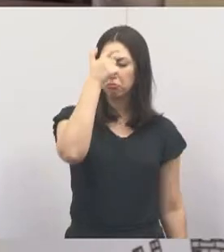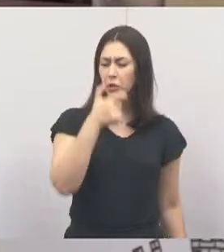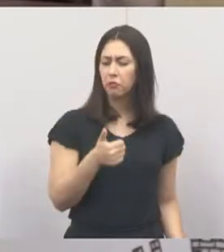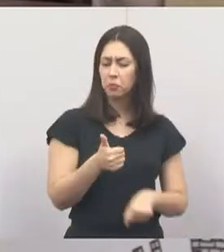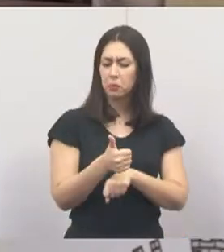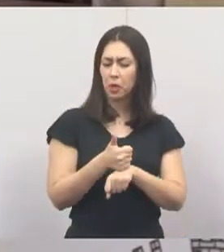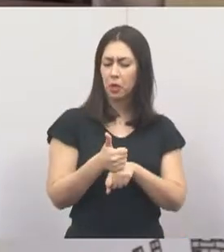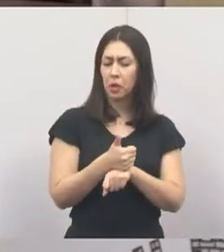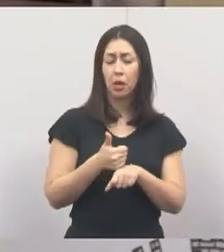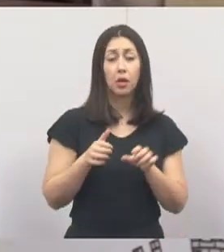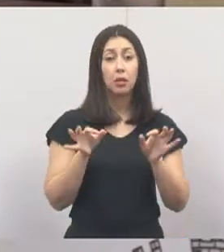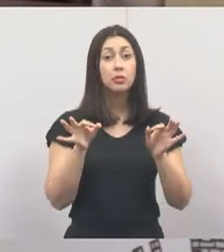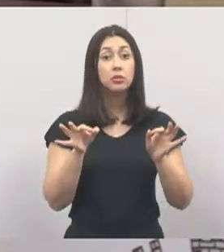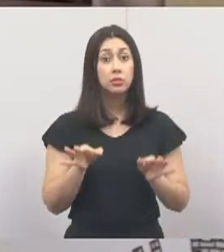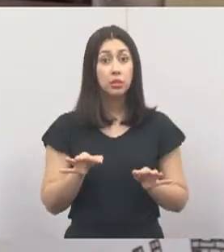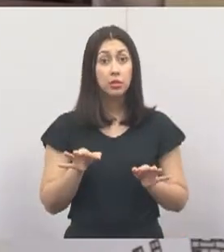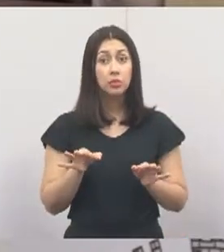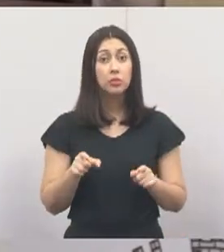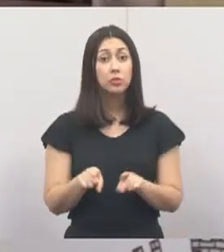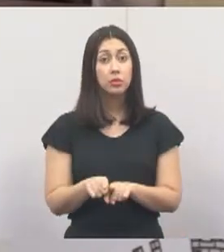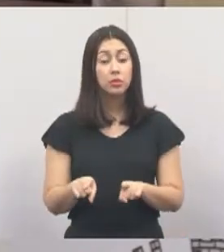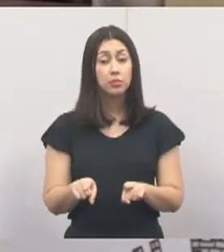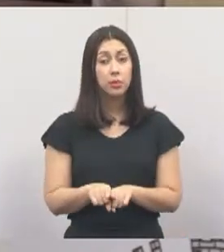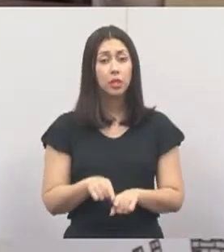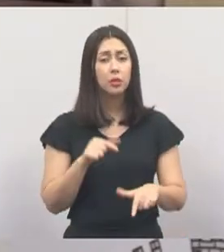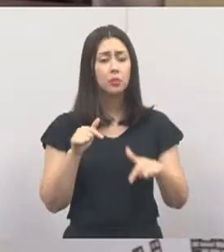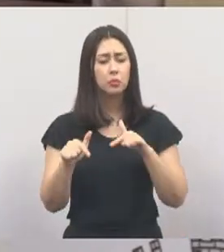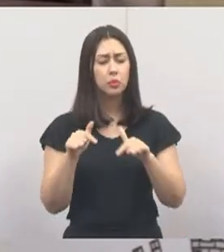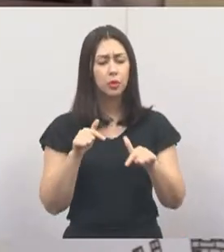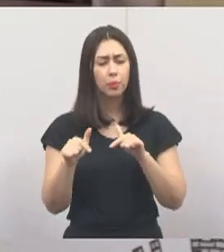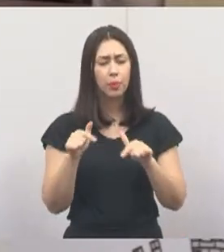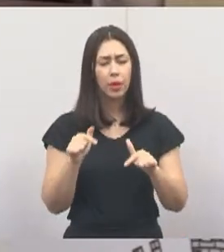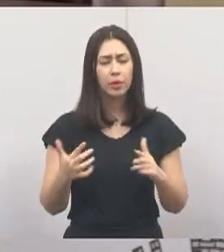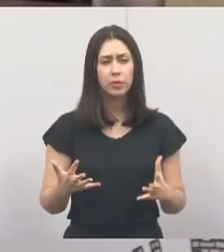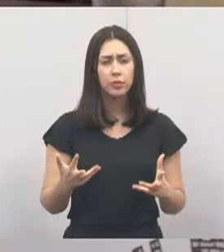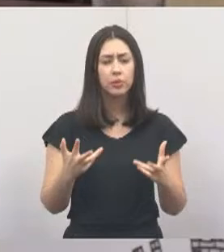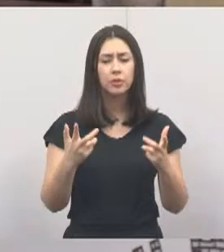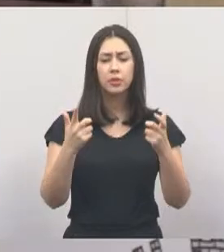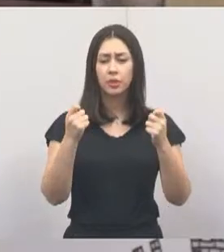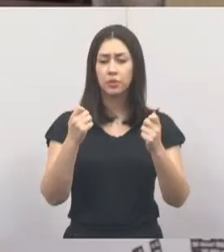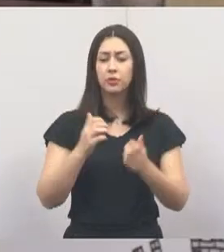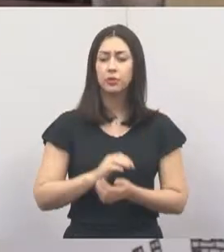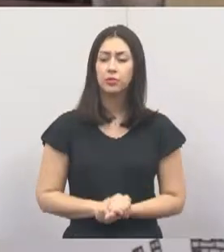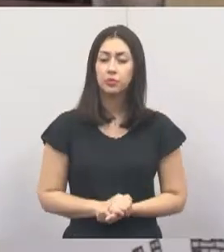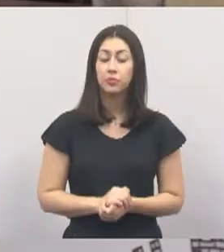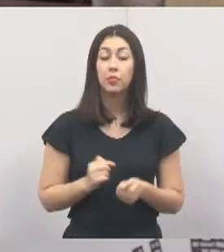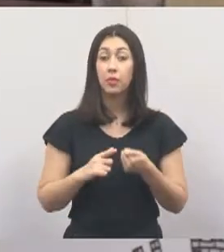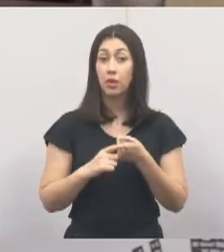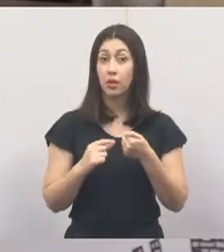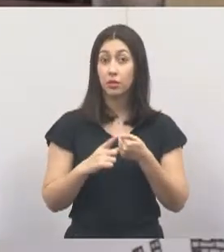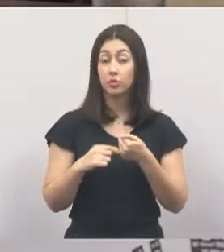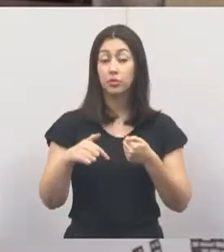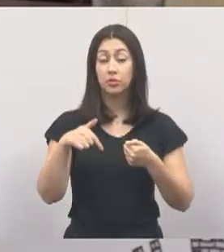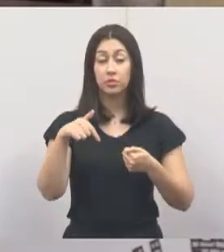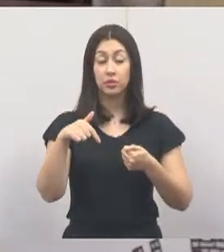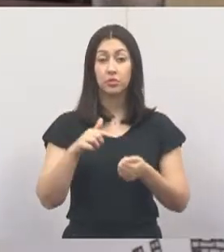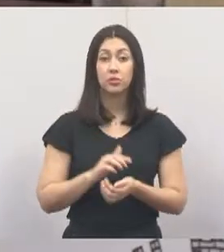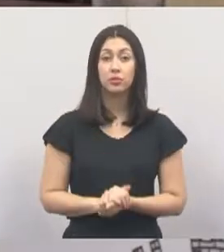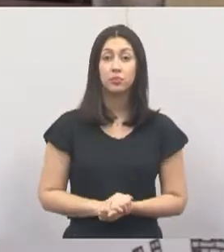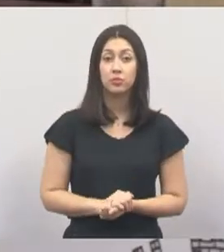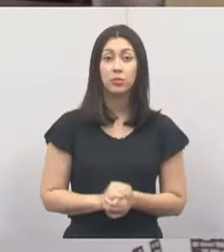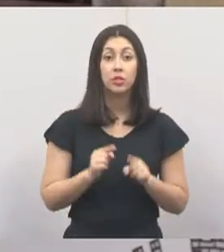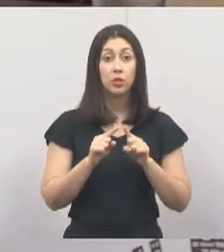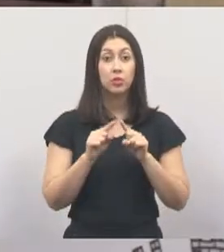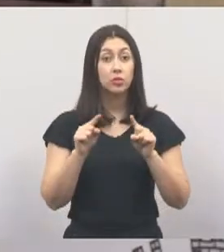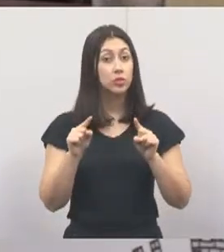profissional adequado e qualidade na prestação dos serviços. Artigo 7º. O